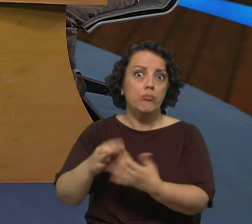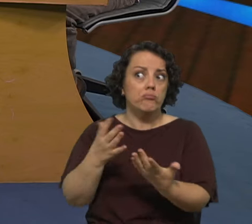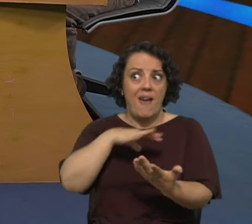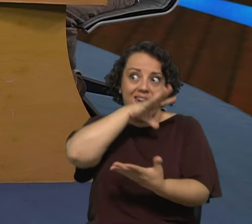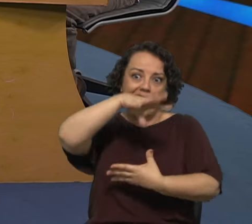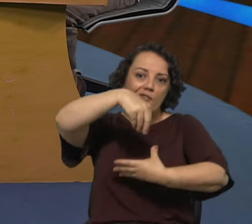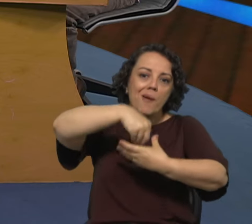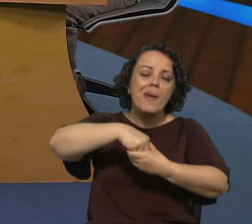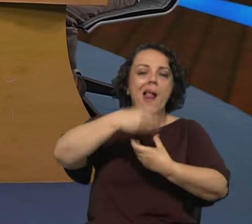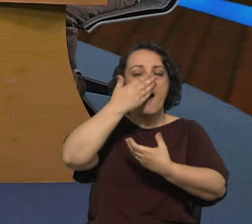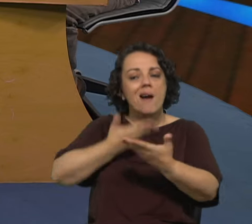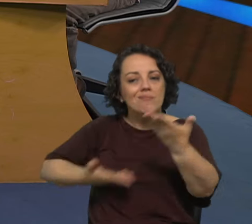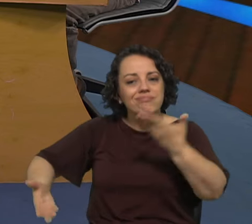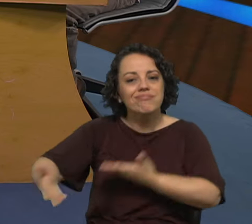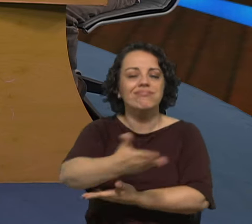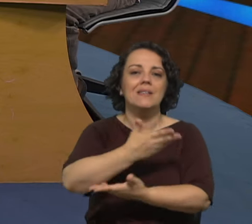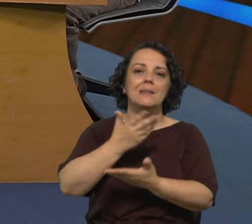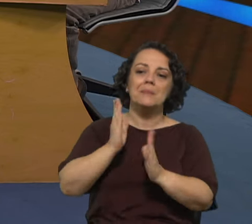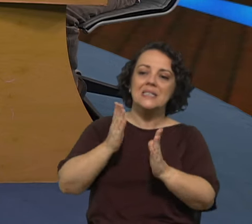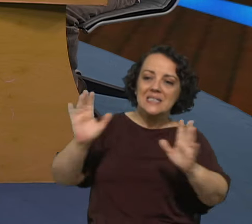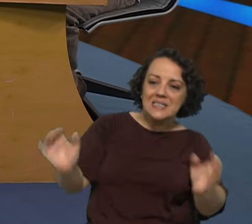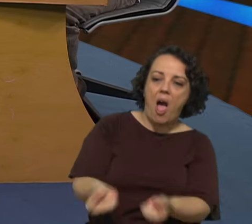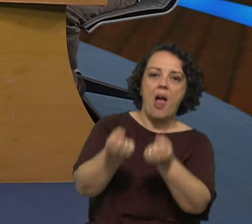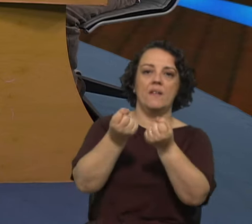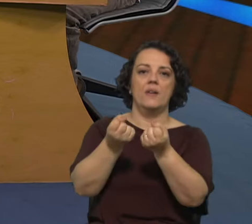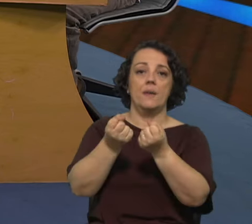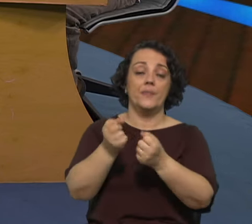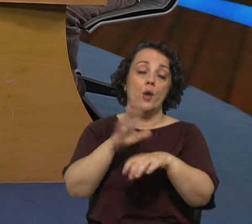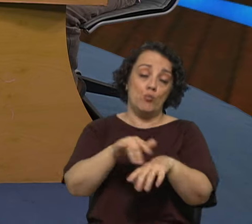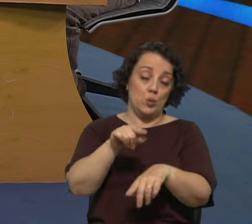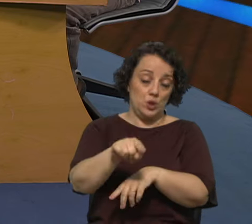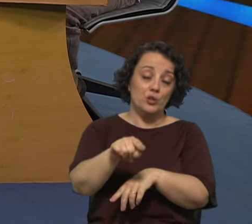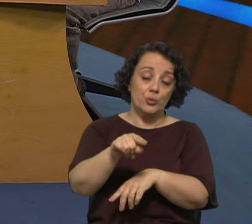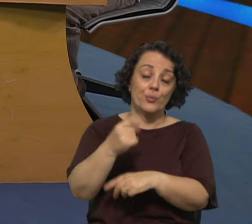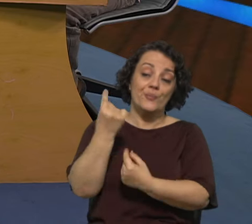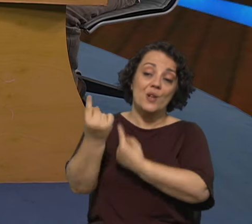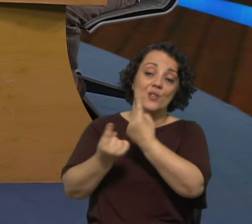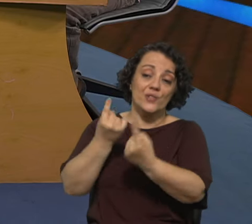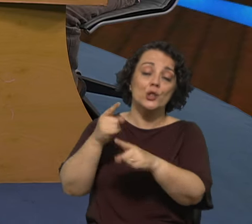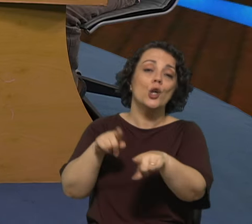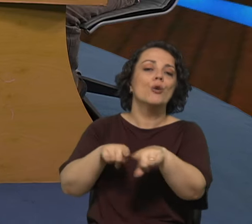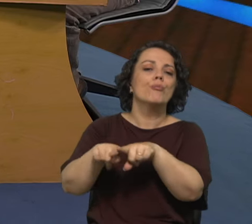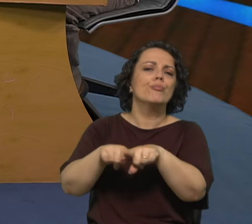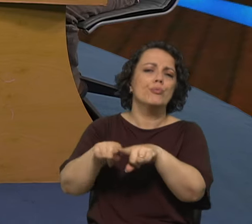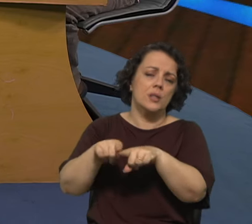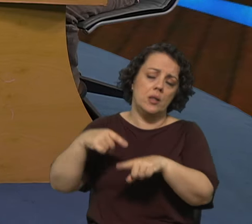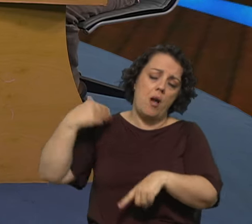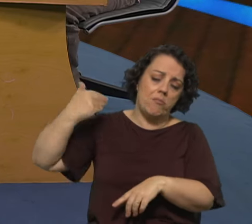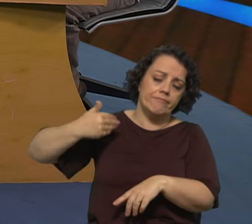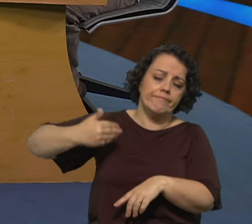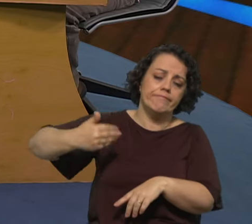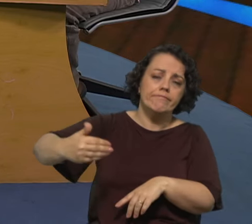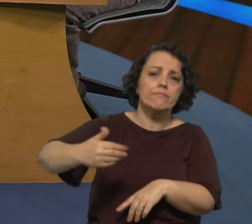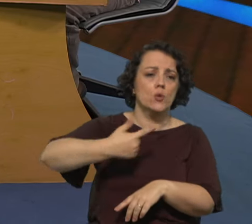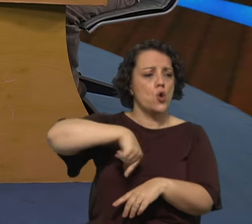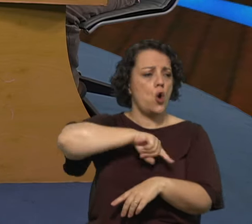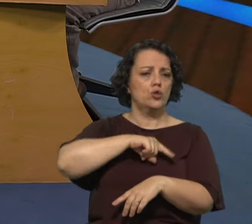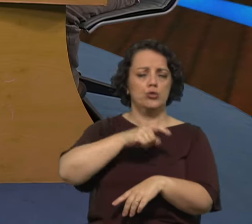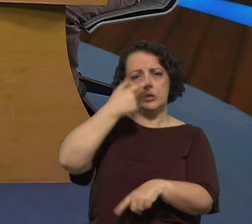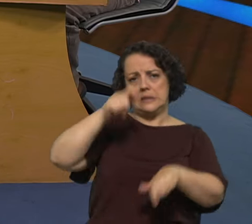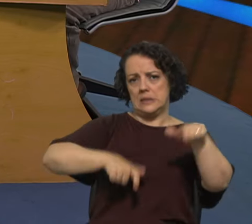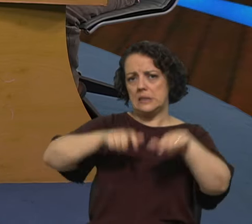temos que salvar é por isso que que muitas das opções políticas que que vamos fazendo enquanto enquanto cidadãos e